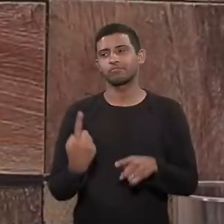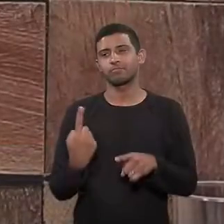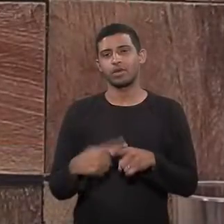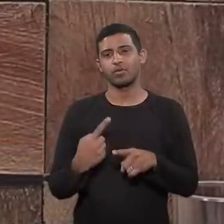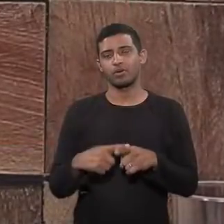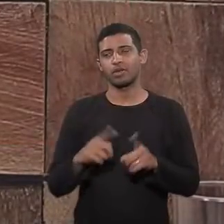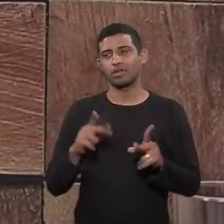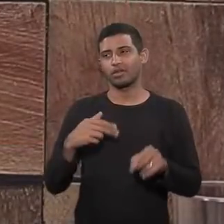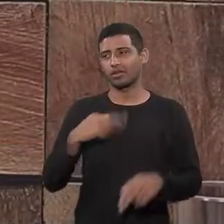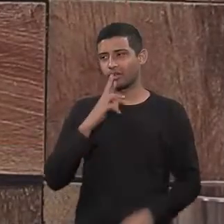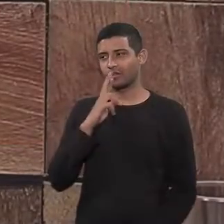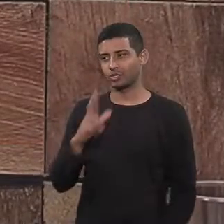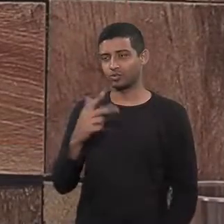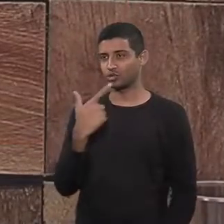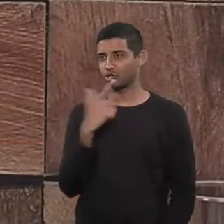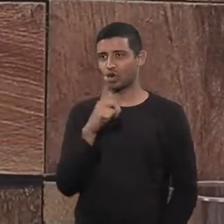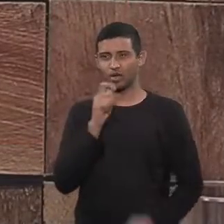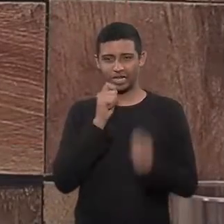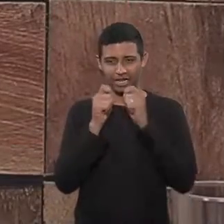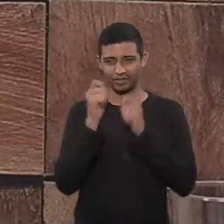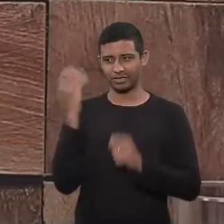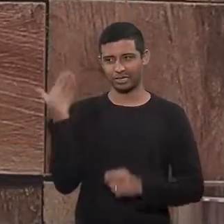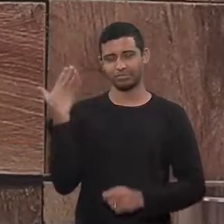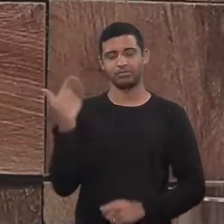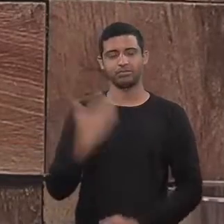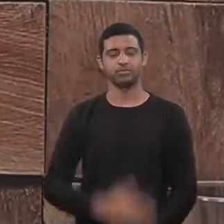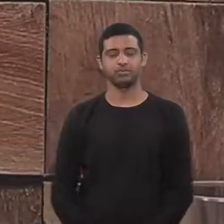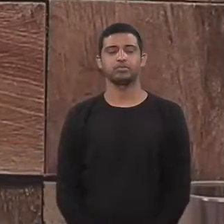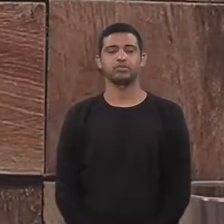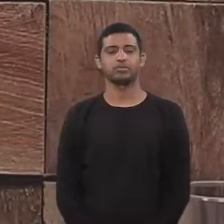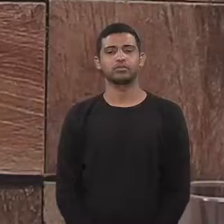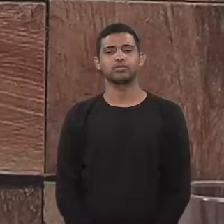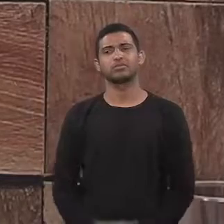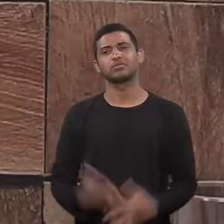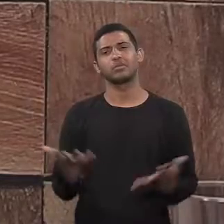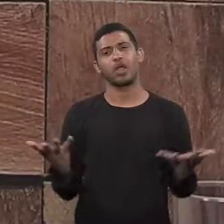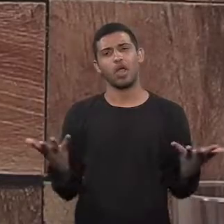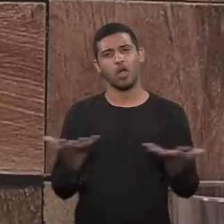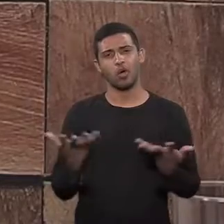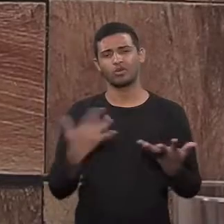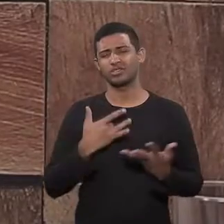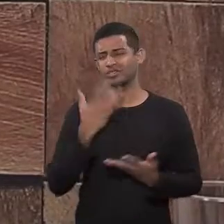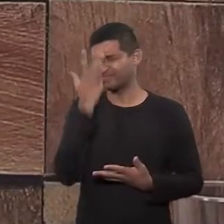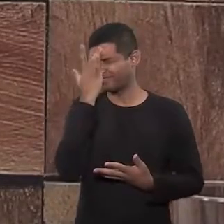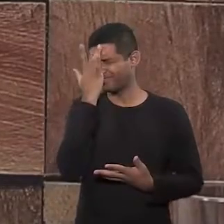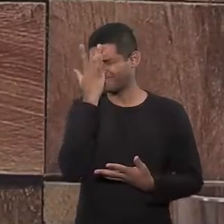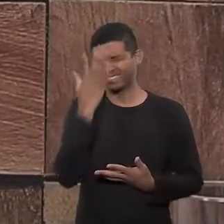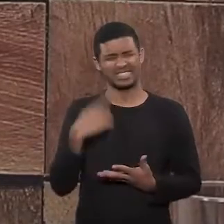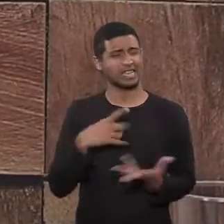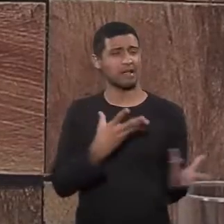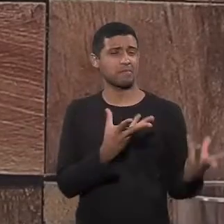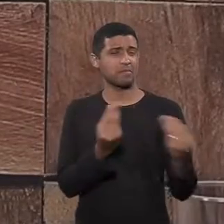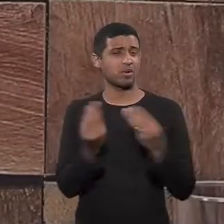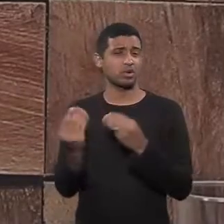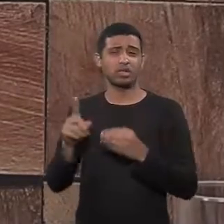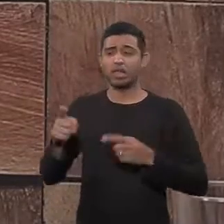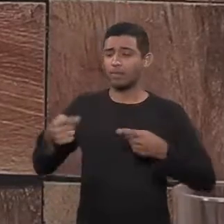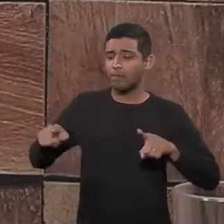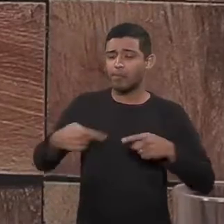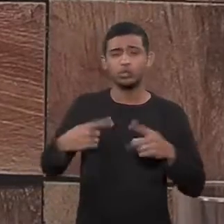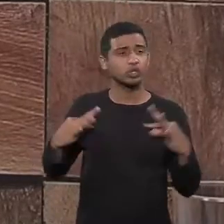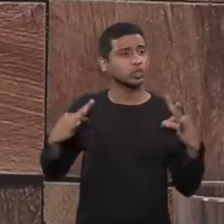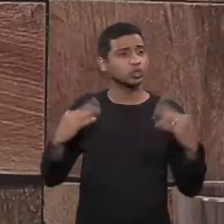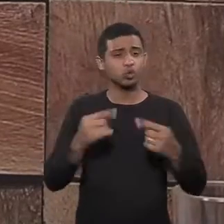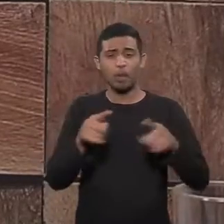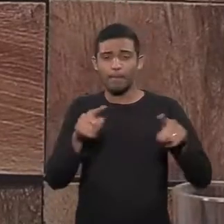porque é como até eu estava respondendo a uma outra entrevista esses dias. Porque hoje em dia as facilidades são muitas. O músico conhece